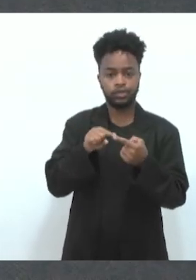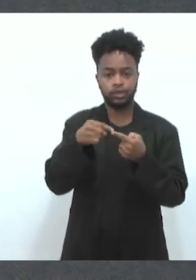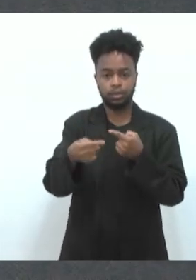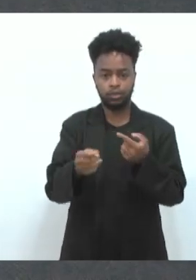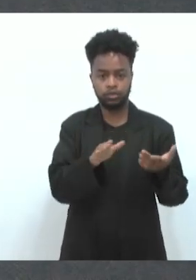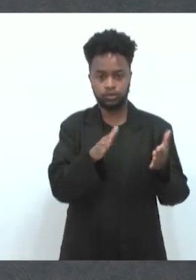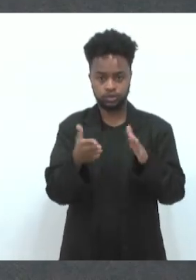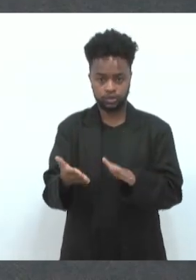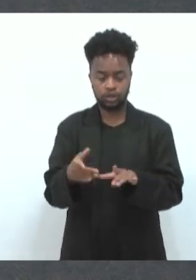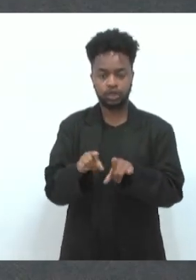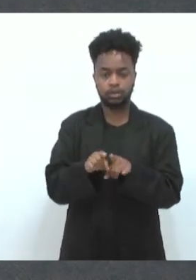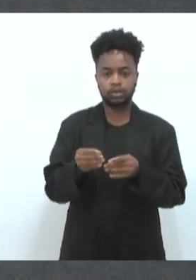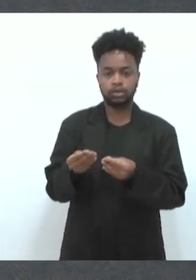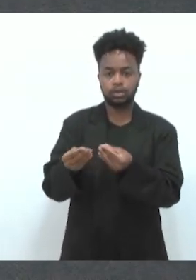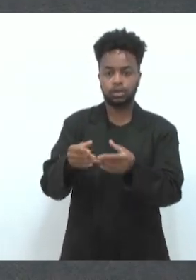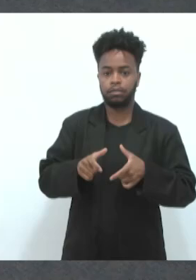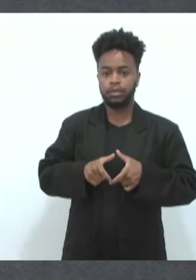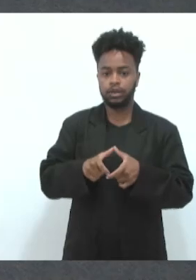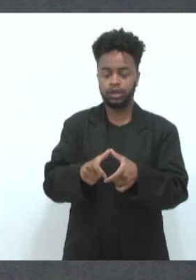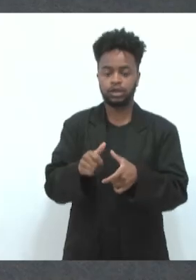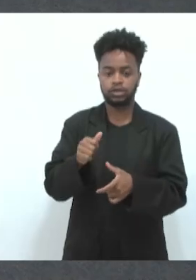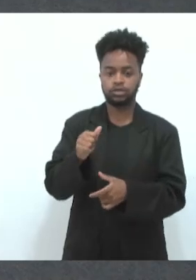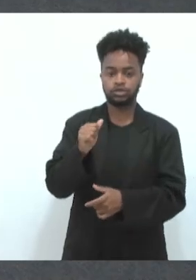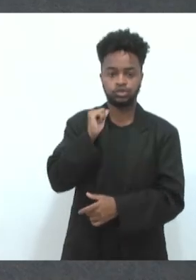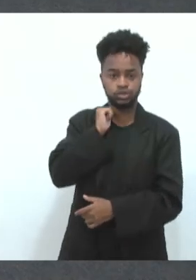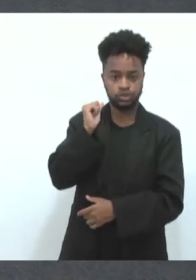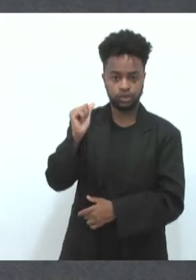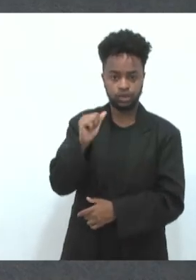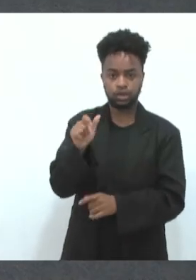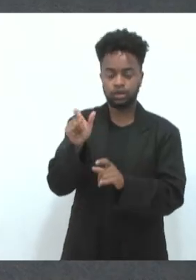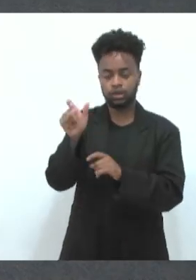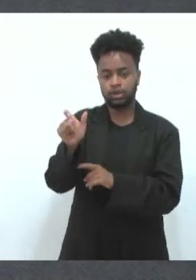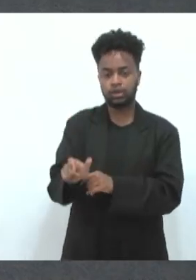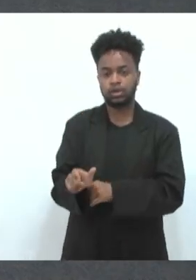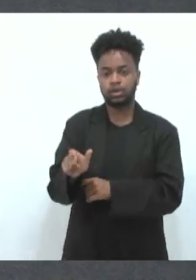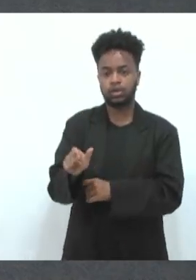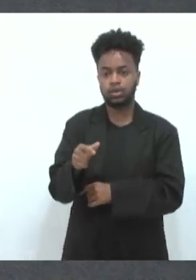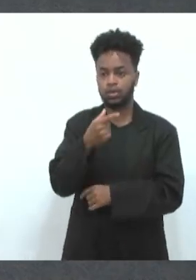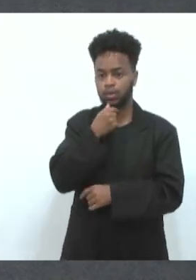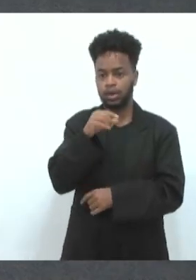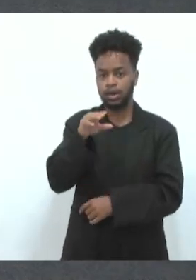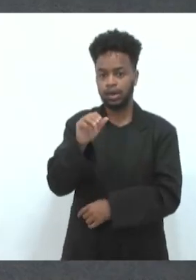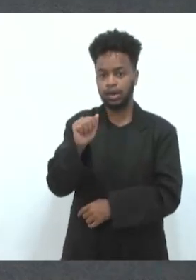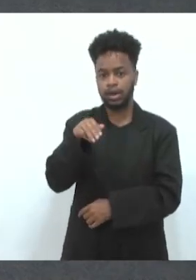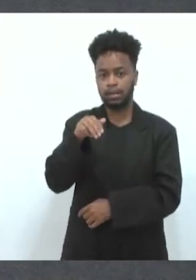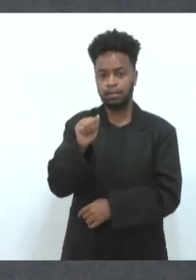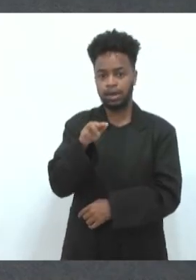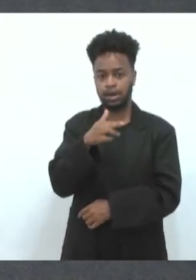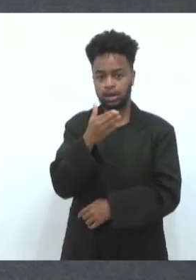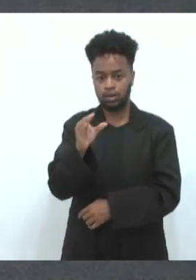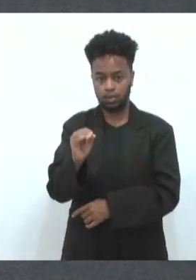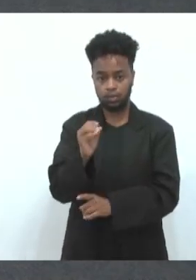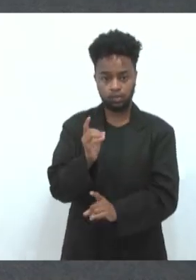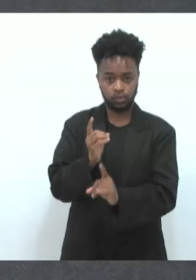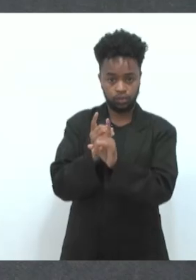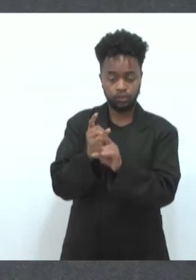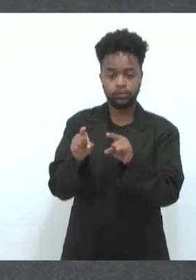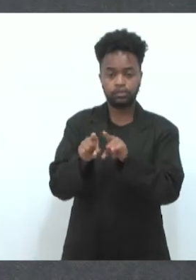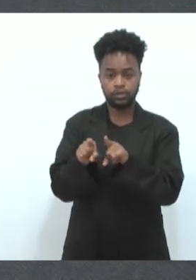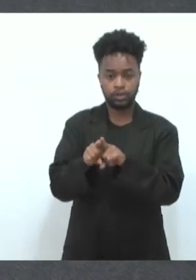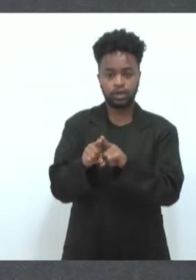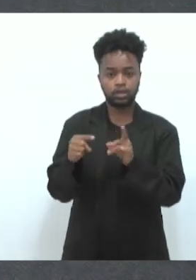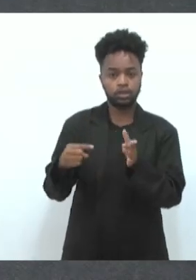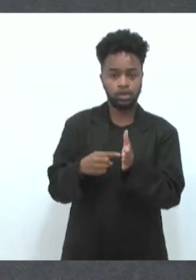medalha Tiradentes, o oficial Camarão foi localizado e foi notificado depois de